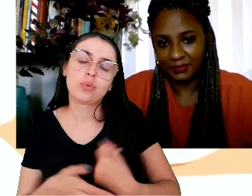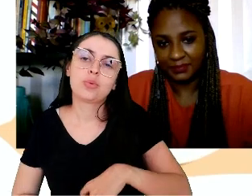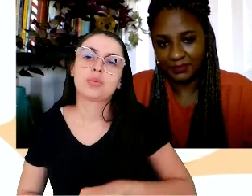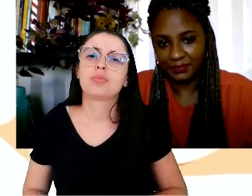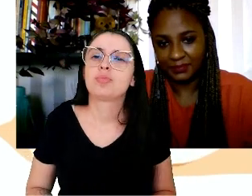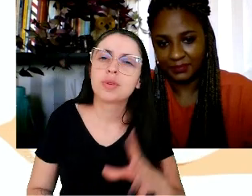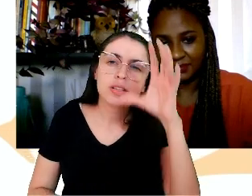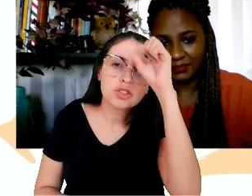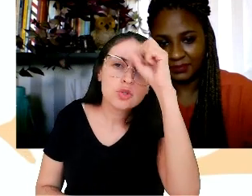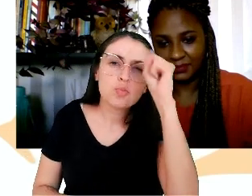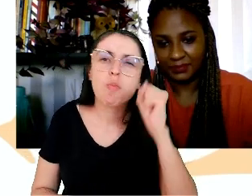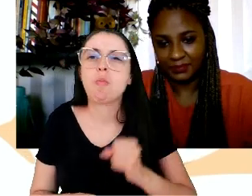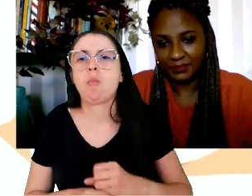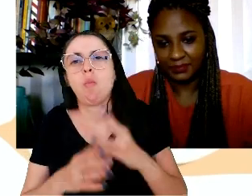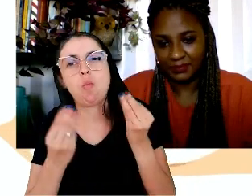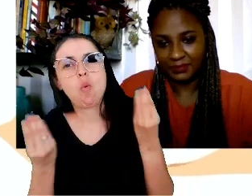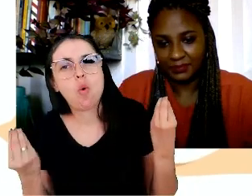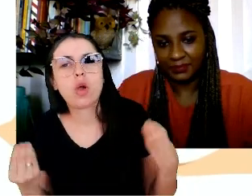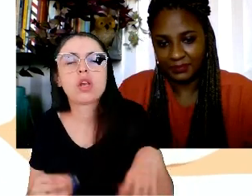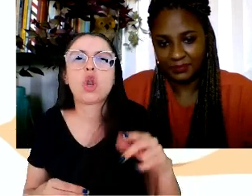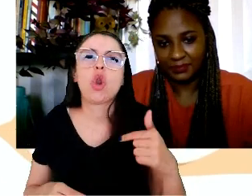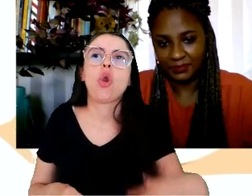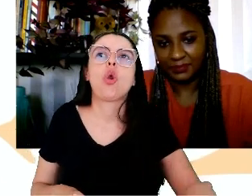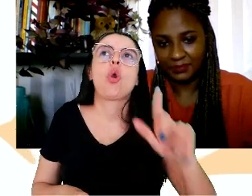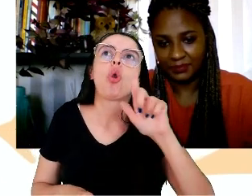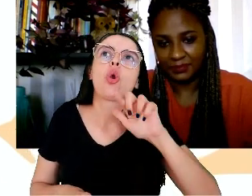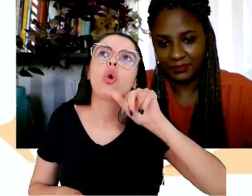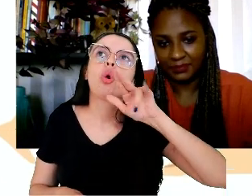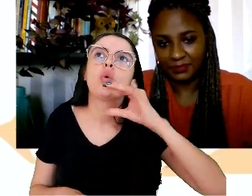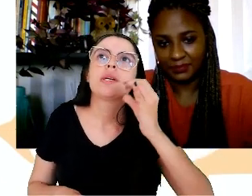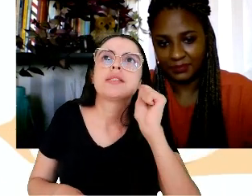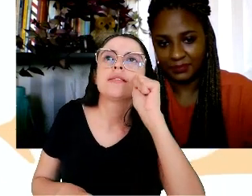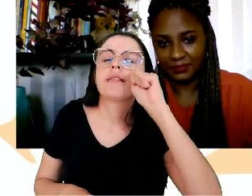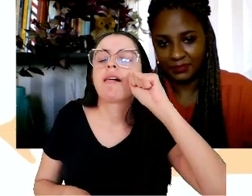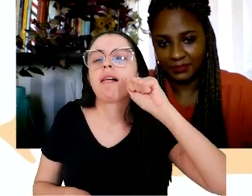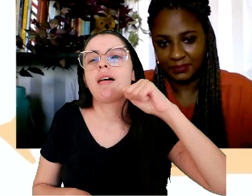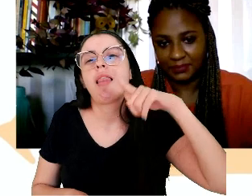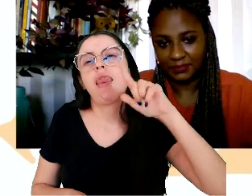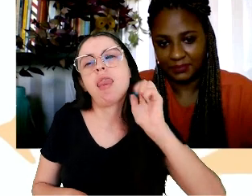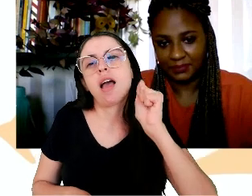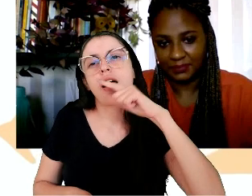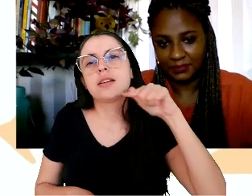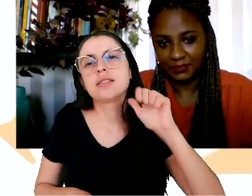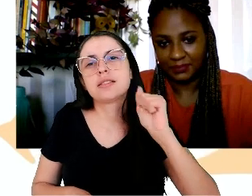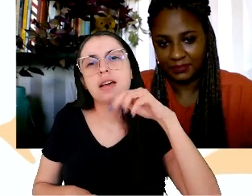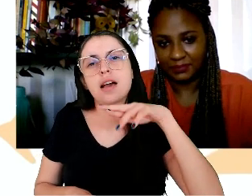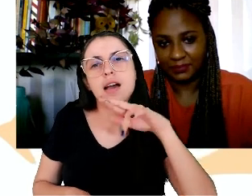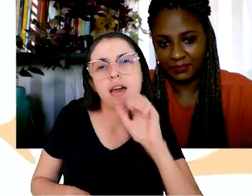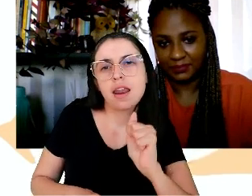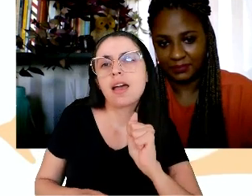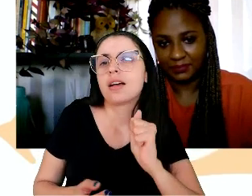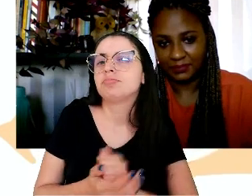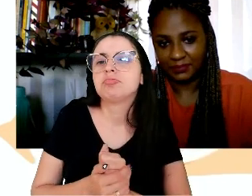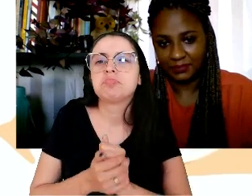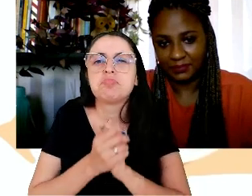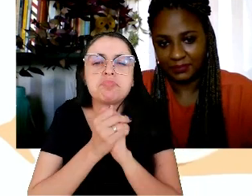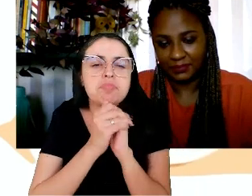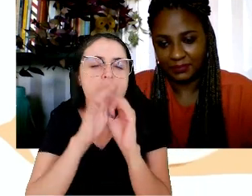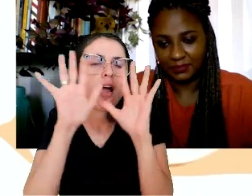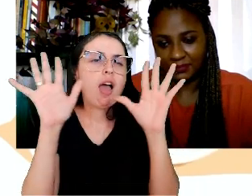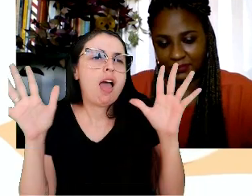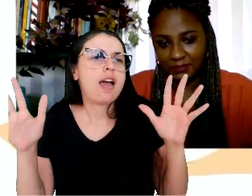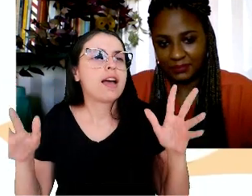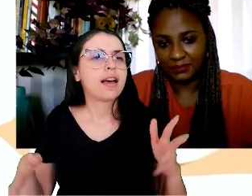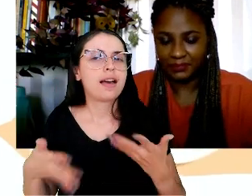muito com a Lúcia, com a Lázara. Vocês expressaram tudo de uma forma tão